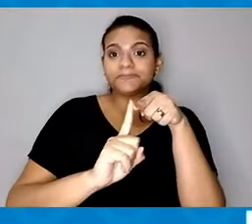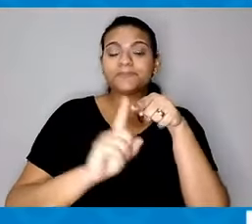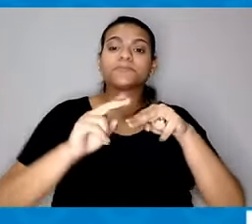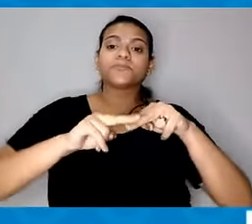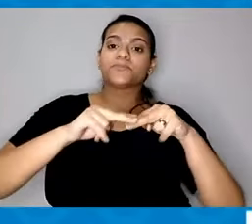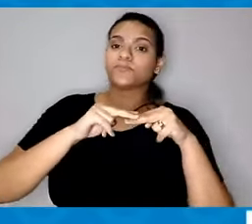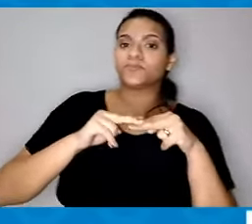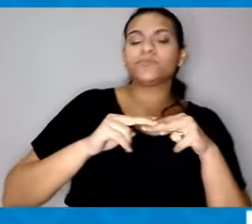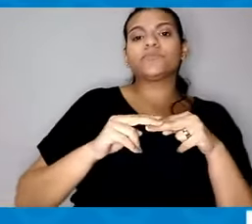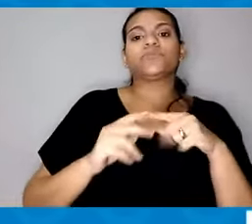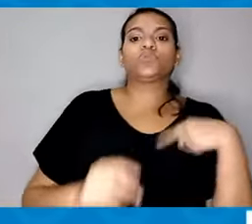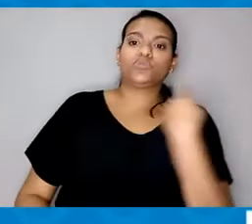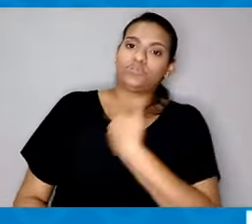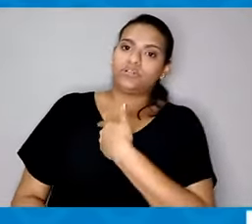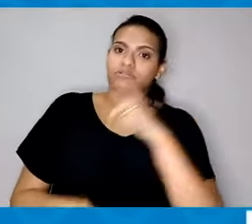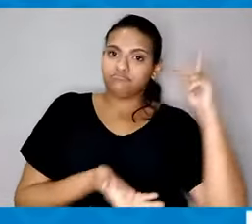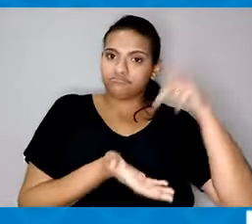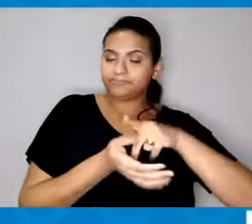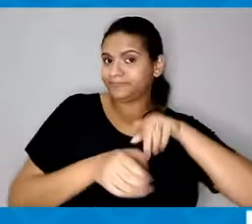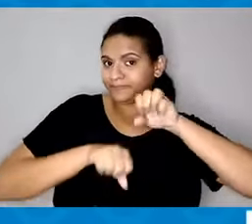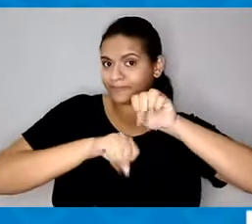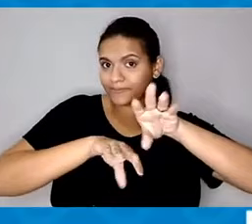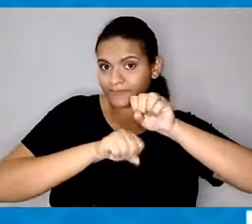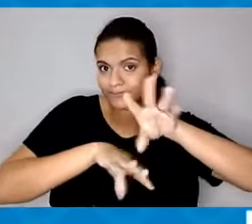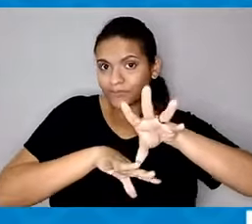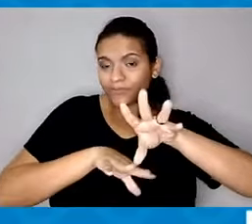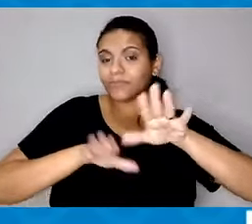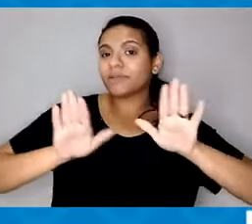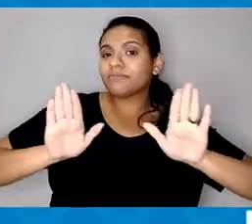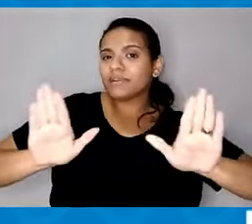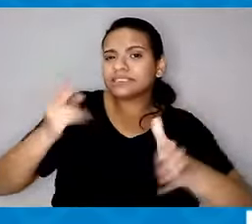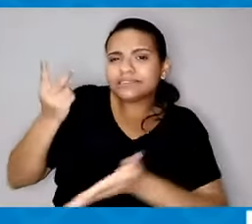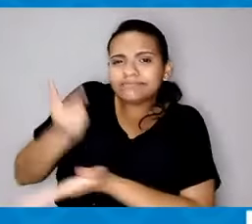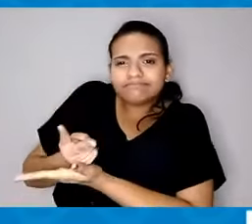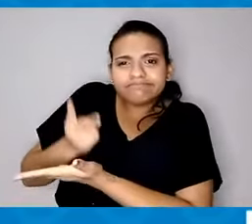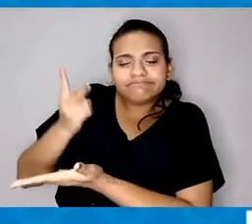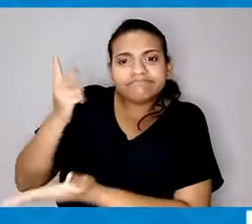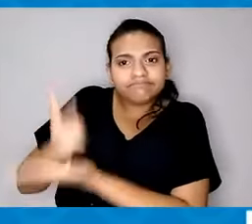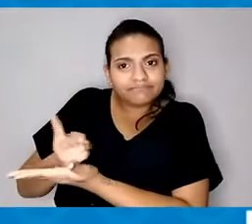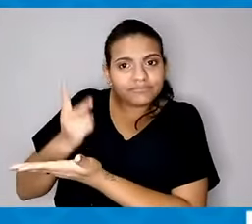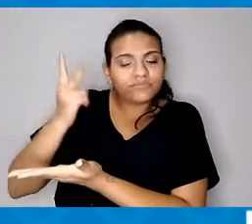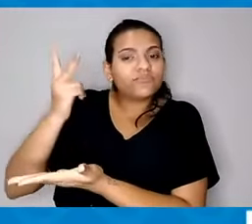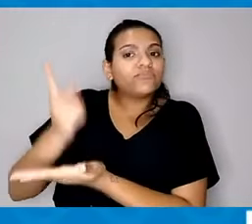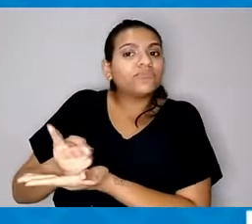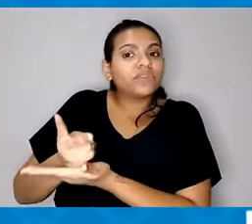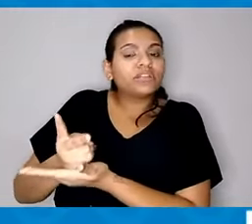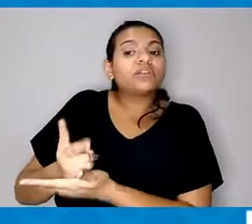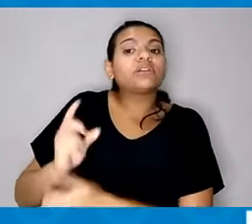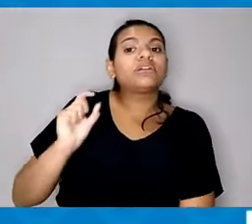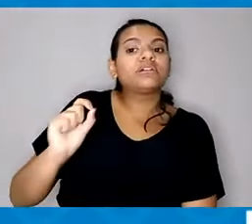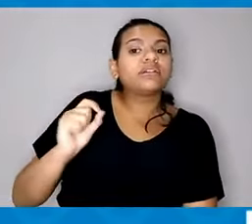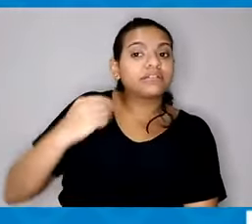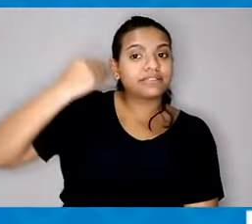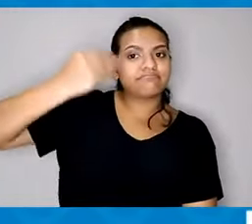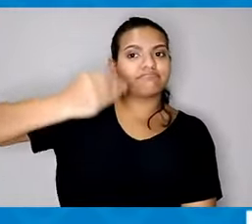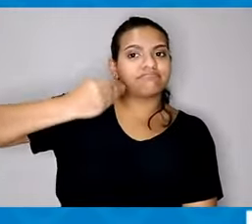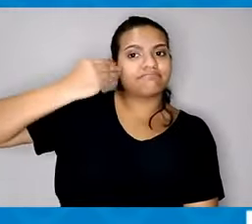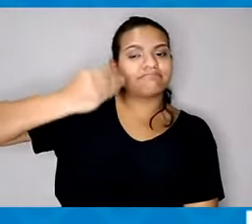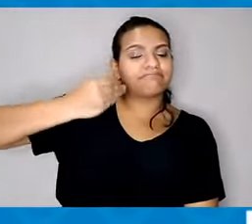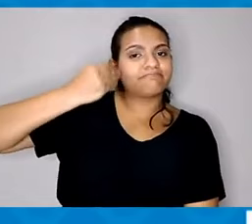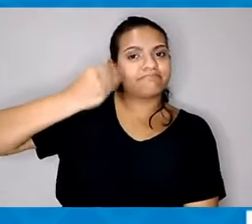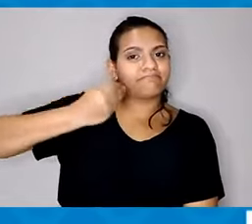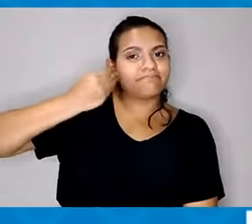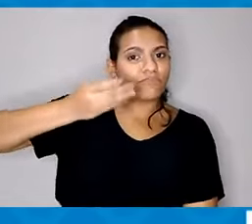às vezes, mas o tempo inteiro provoca a emergência de cenários de aprendizagem onde as pessoas vão